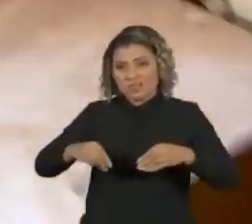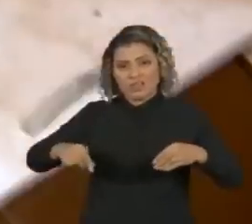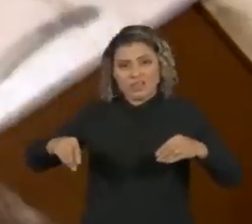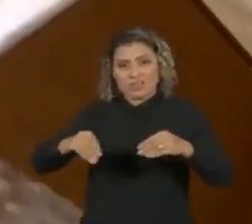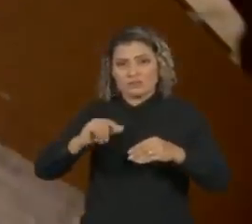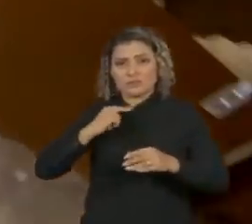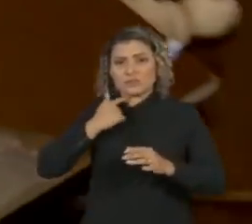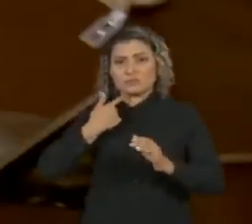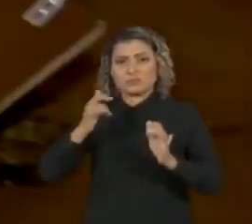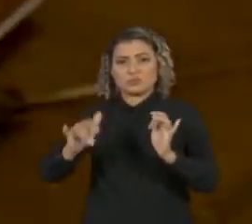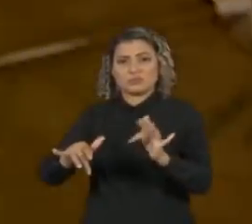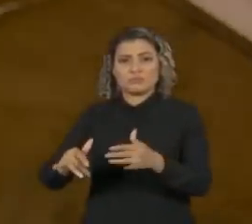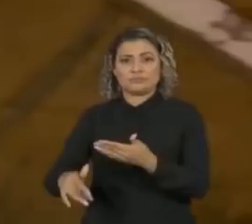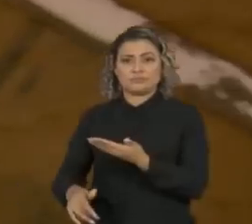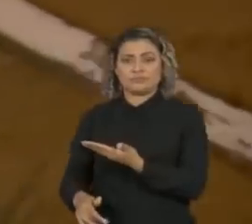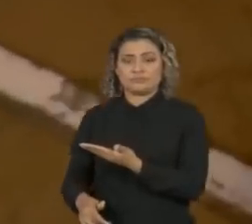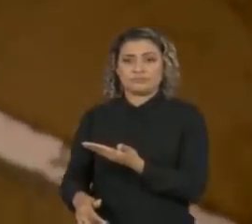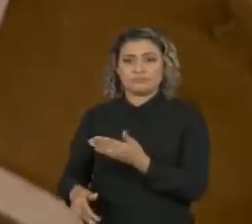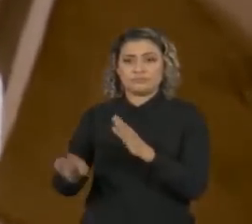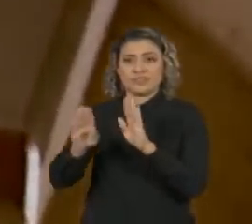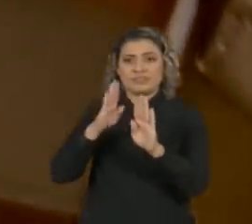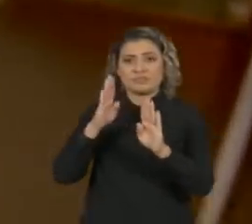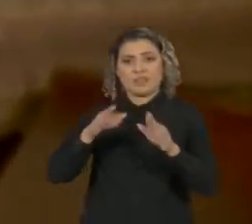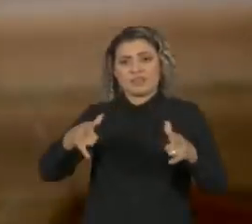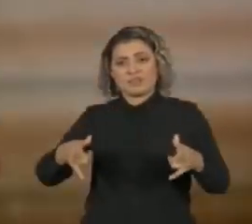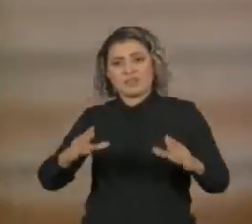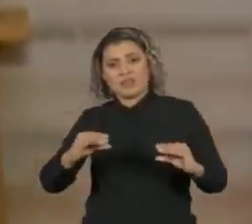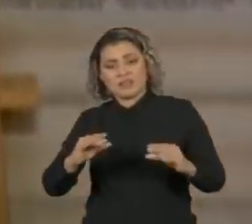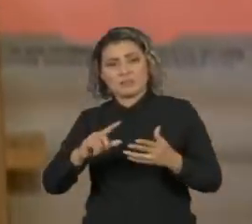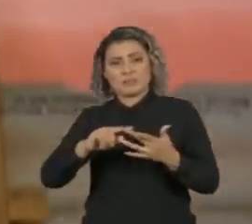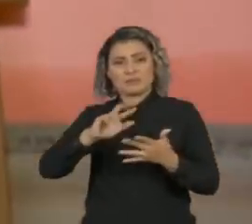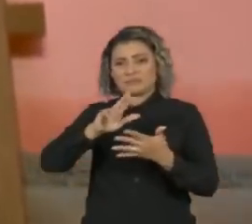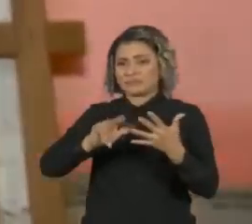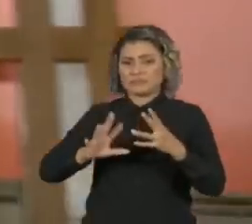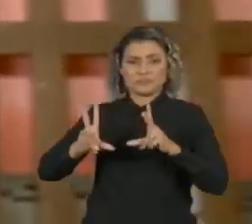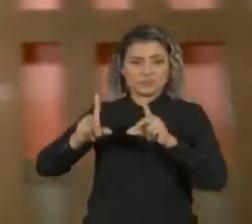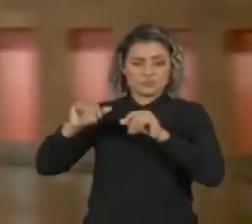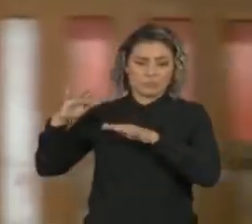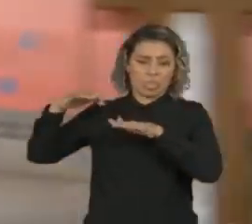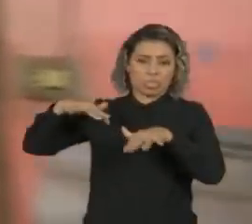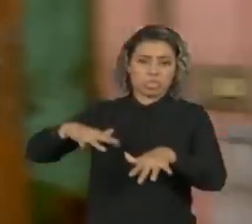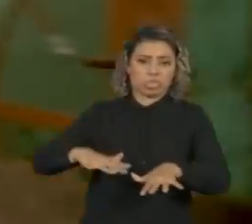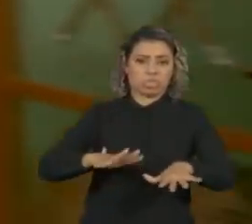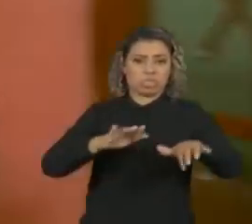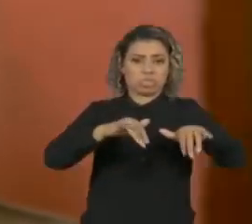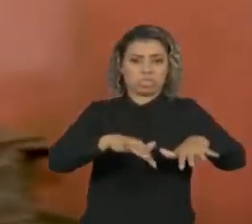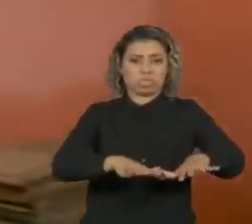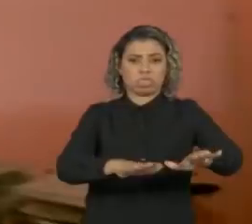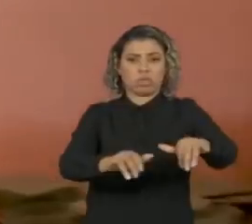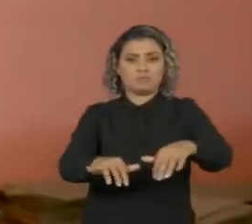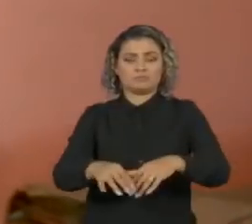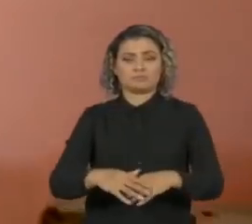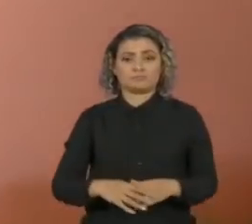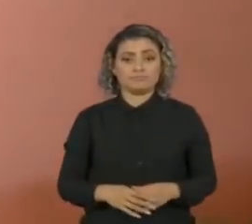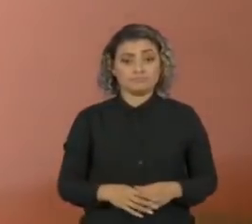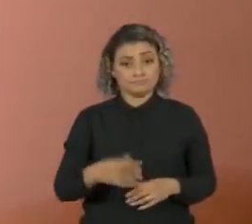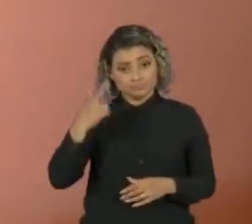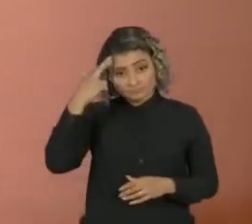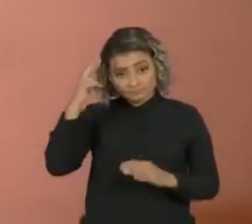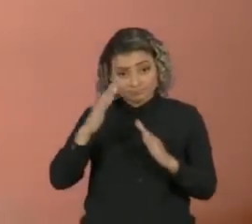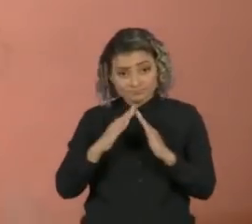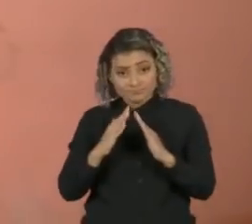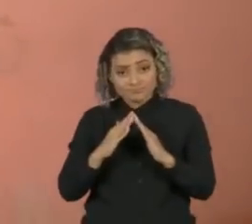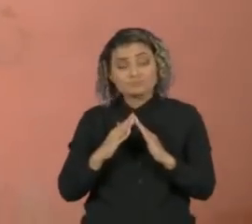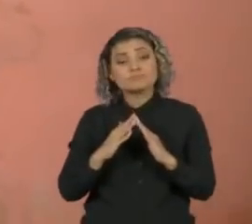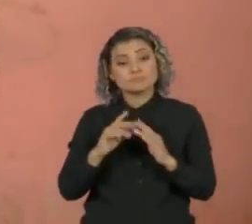chão e os restos dos armários, das camas, que foram arrastados durante a enchente. O dono da casa, o Gilberto,